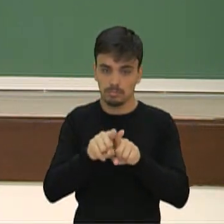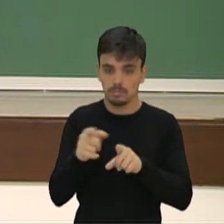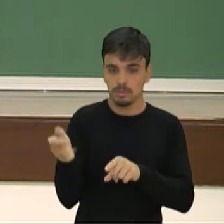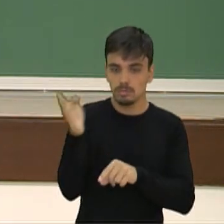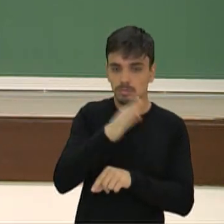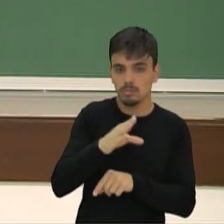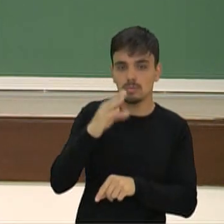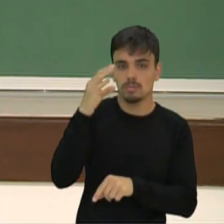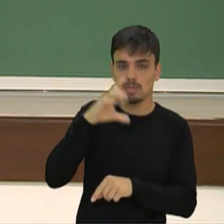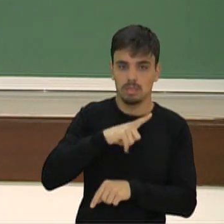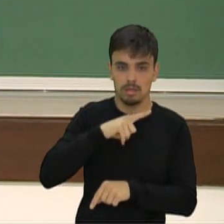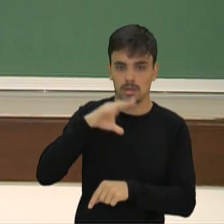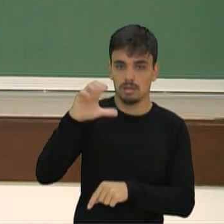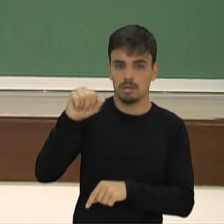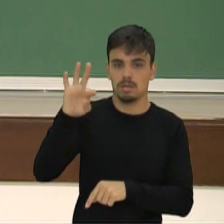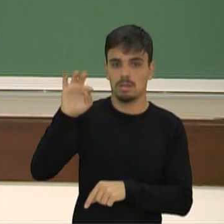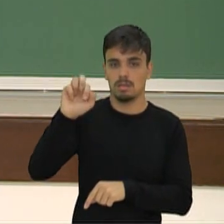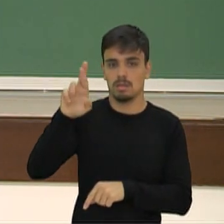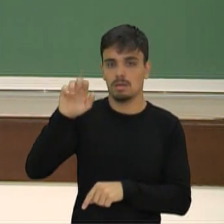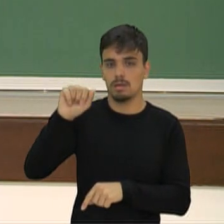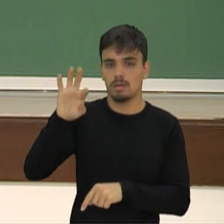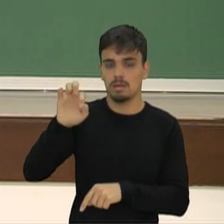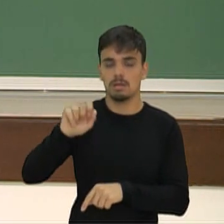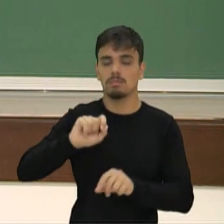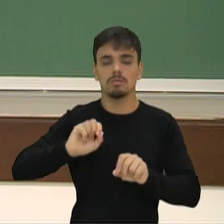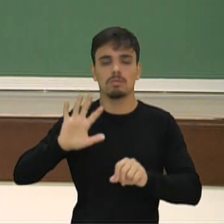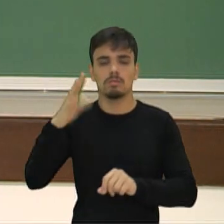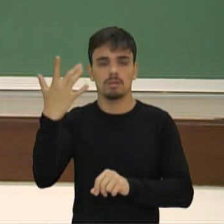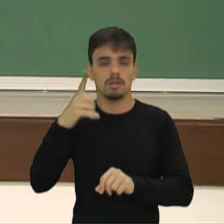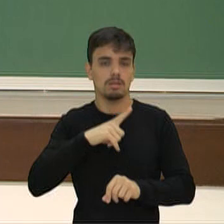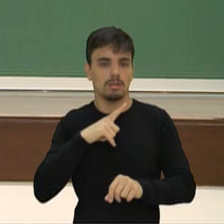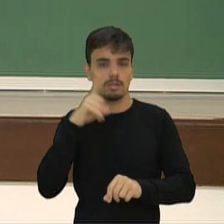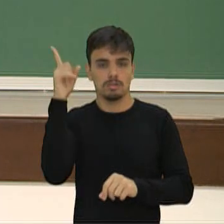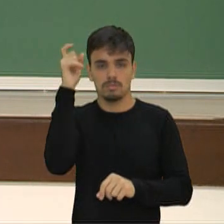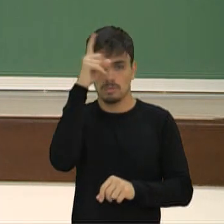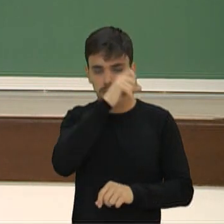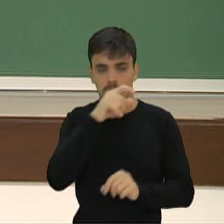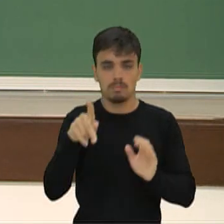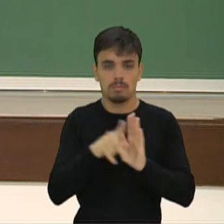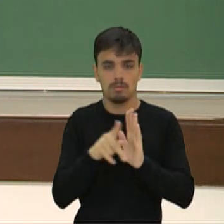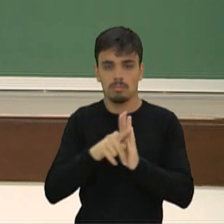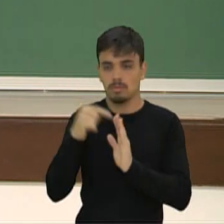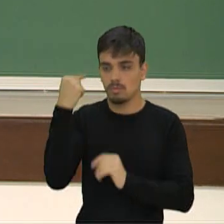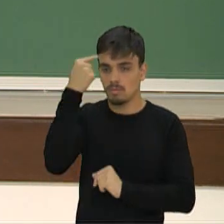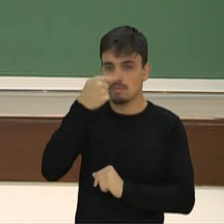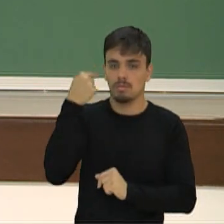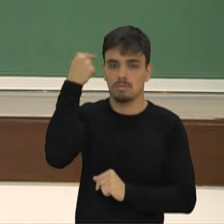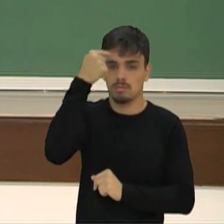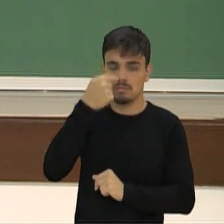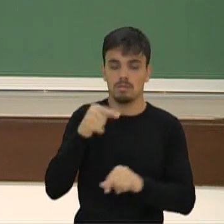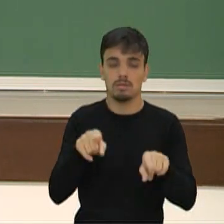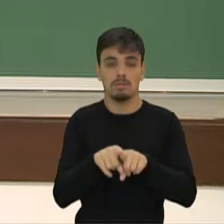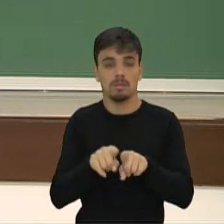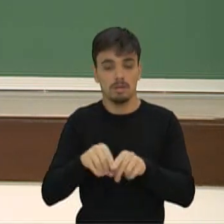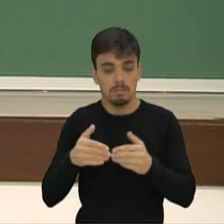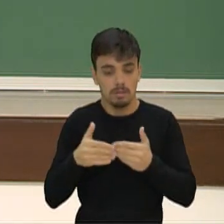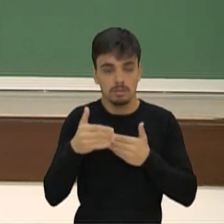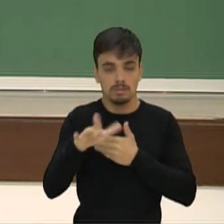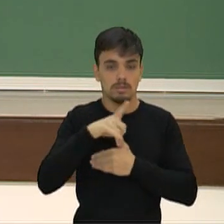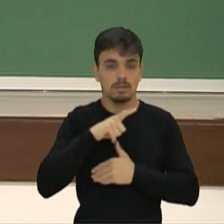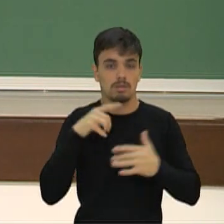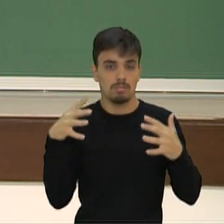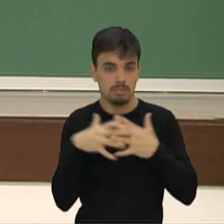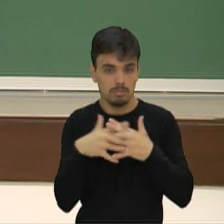estar dificultando o acesso da luminosidade para a parte interna do seu olho e a partir disso vai gerar algumas